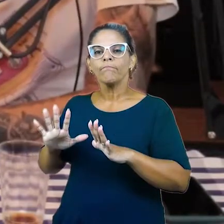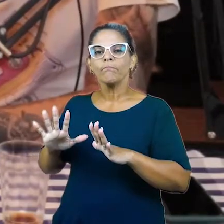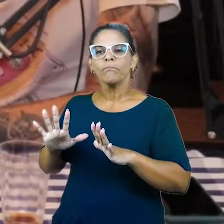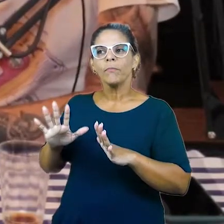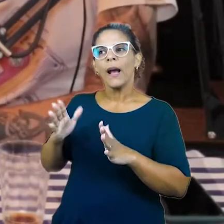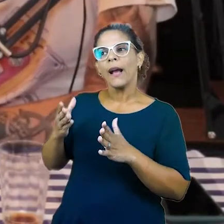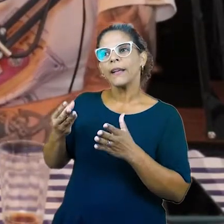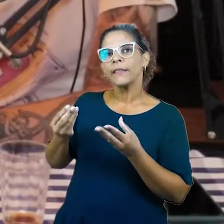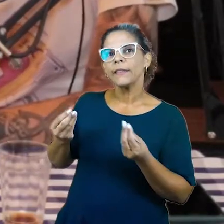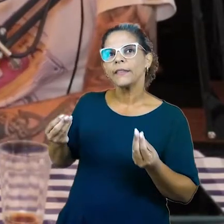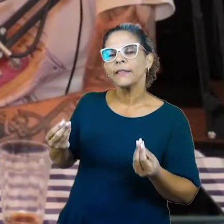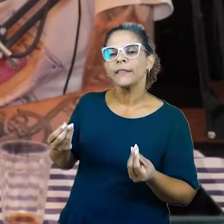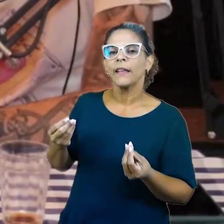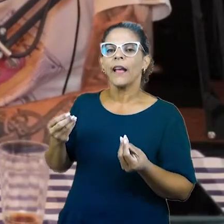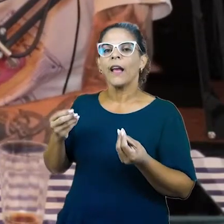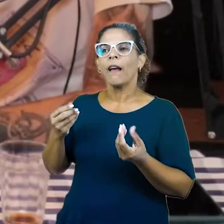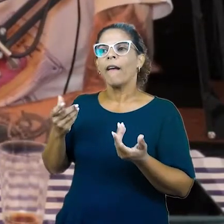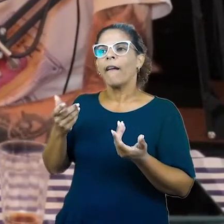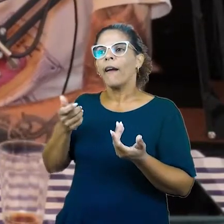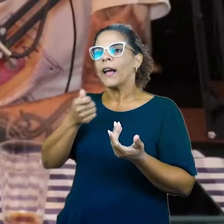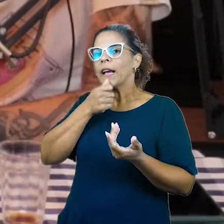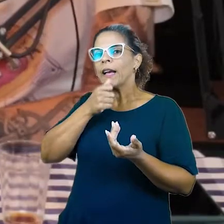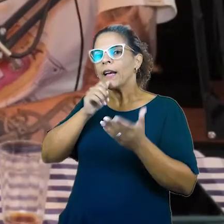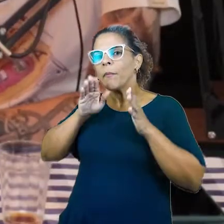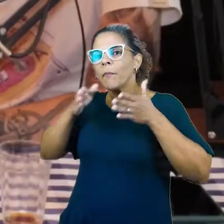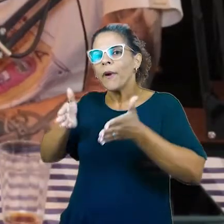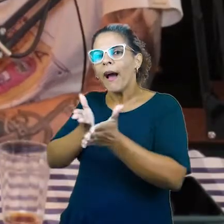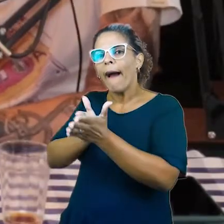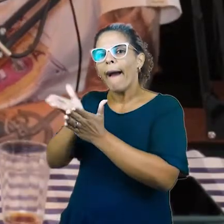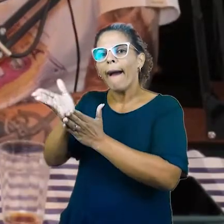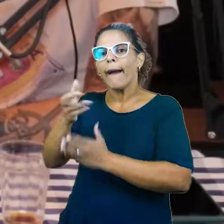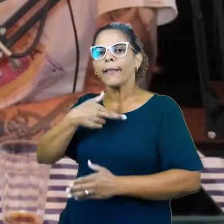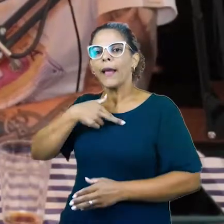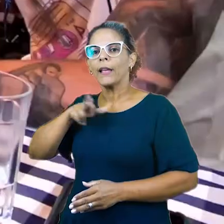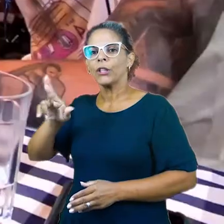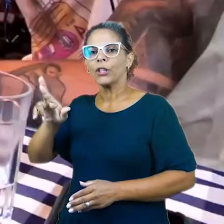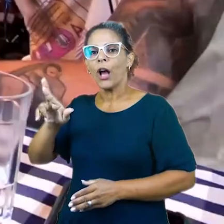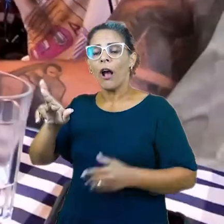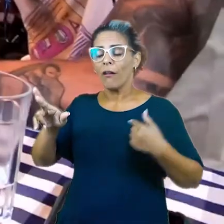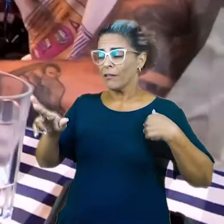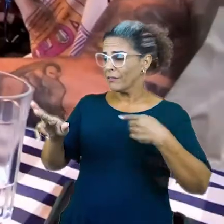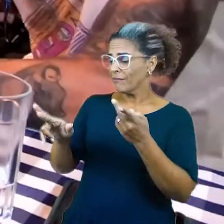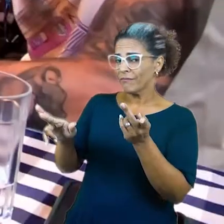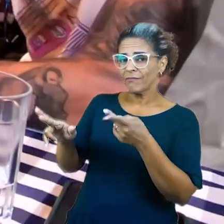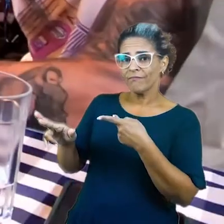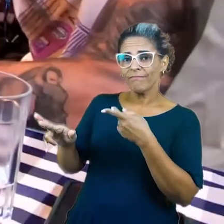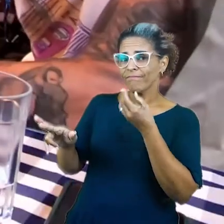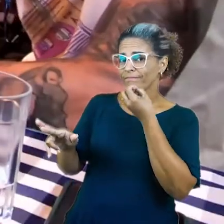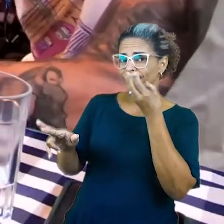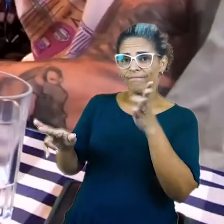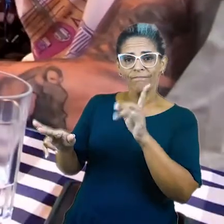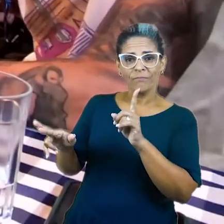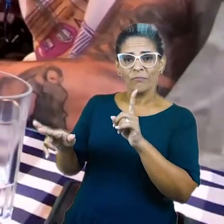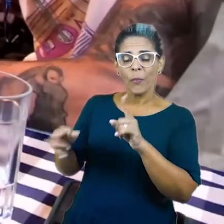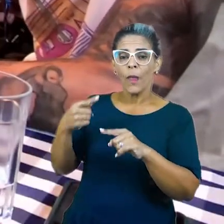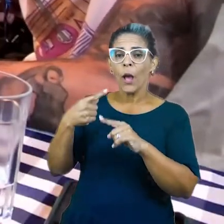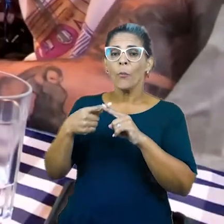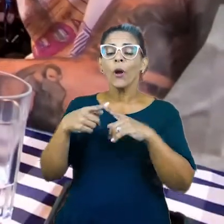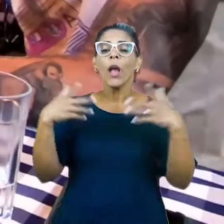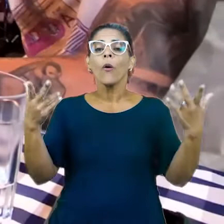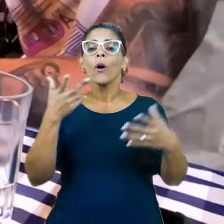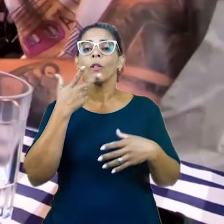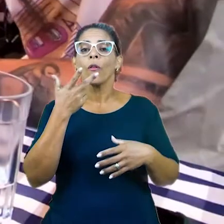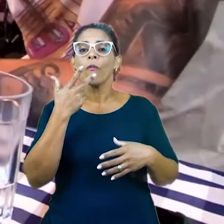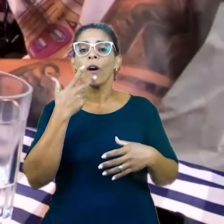não pelo viés social, pelo viés da saúde pública, mas simplesmente pelo viés da religião. É uma aberração. E como é que a conta fecha? Porque quando eu chego e falo